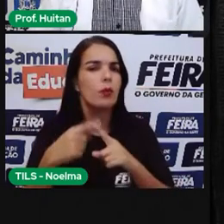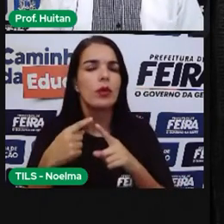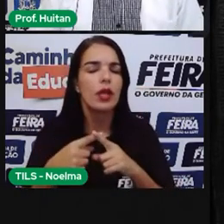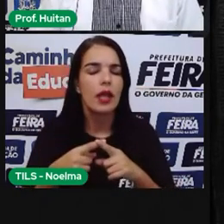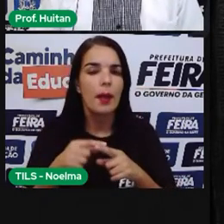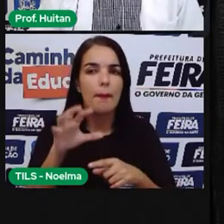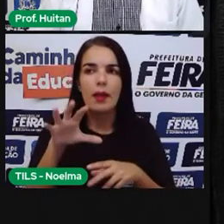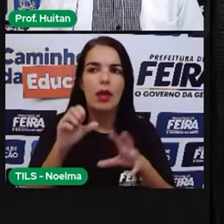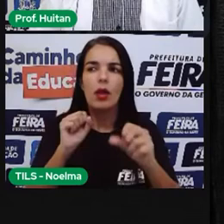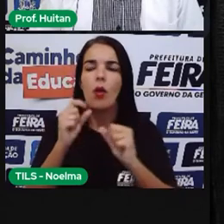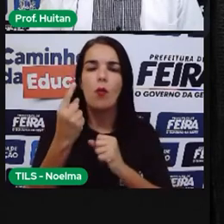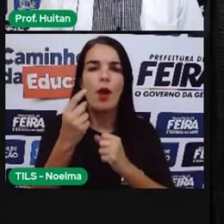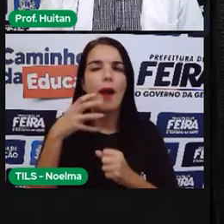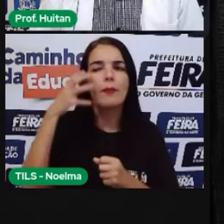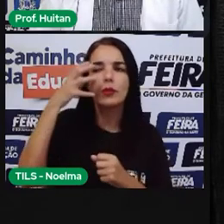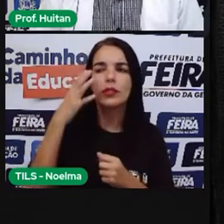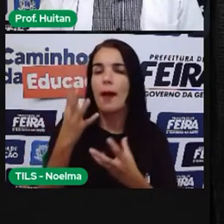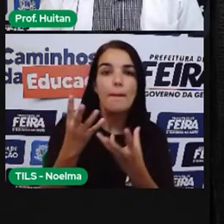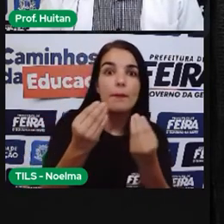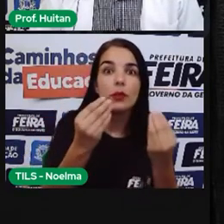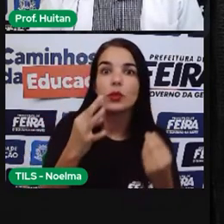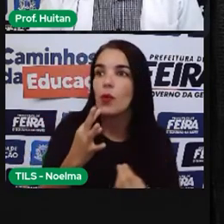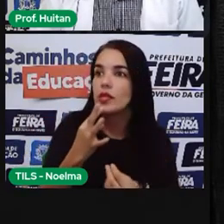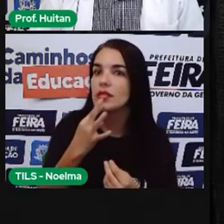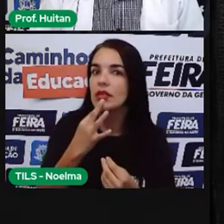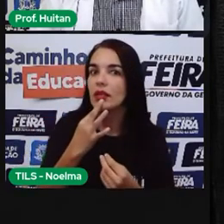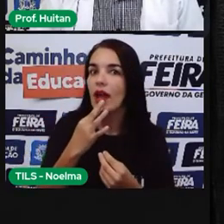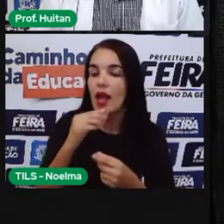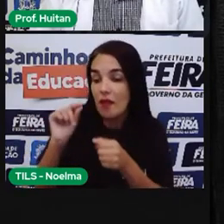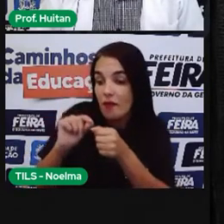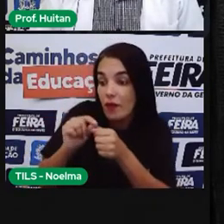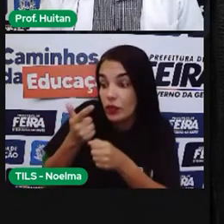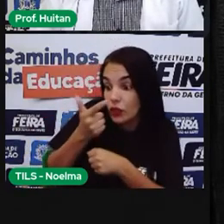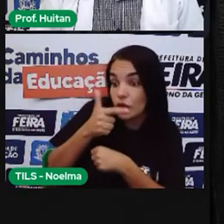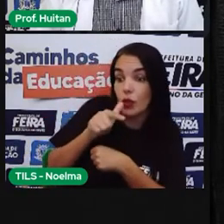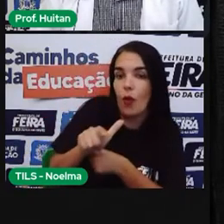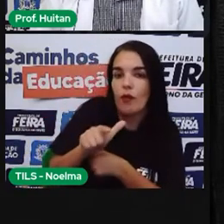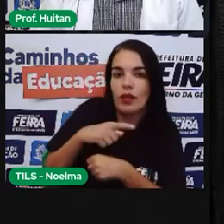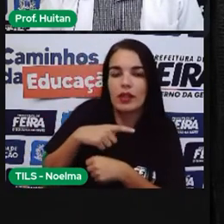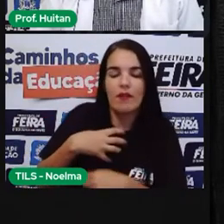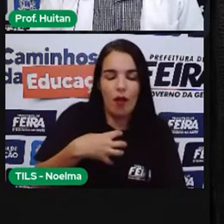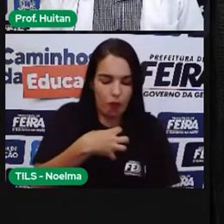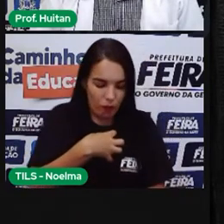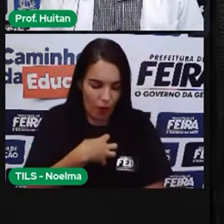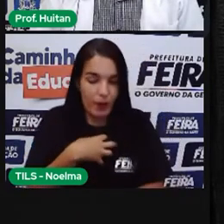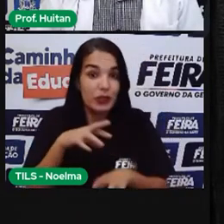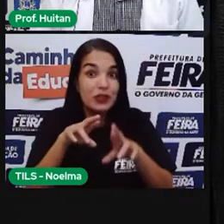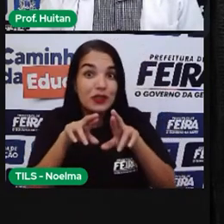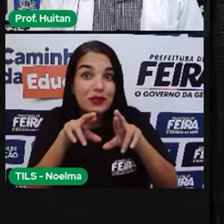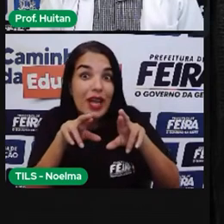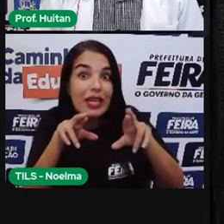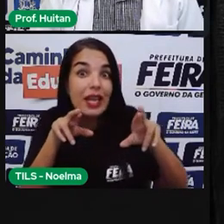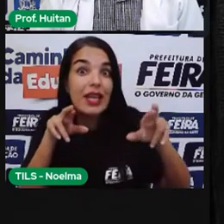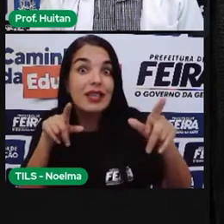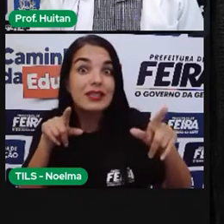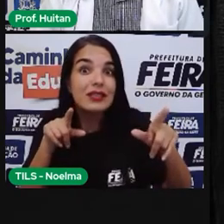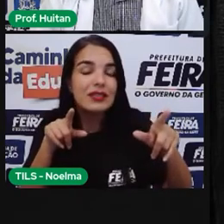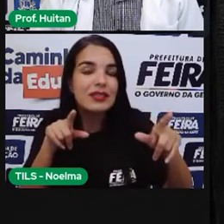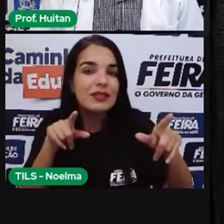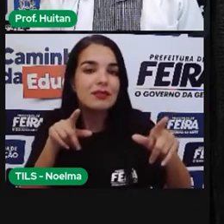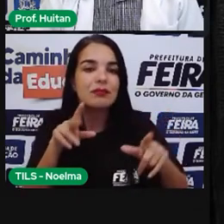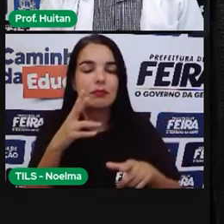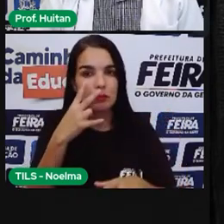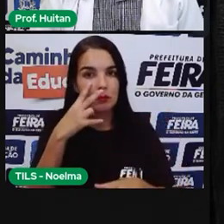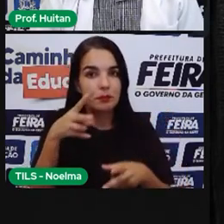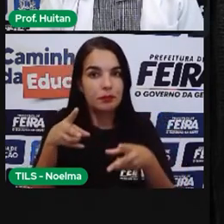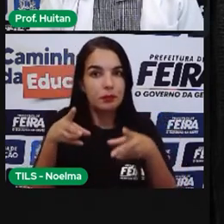música muito conhecida e gravou em um estilo interessante, um estilo que chega próximo do blues,